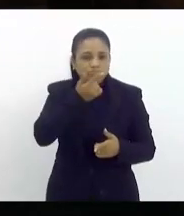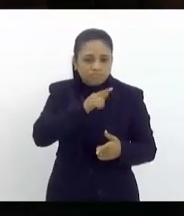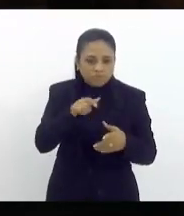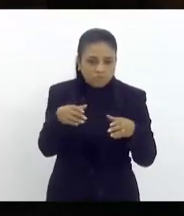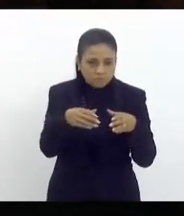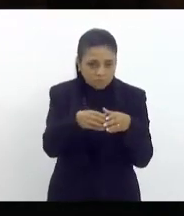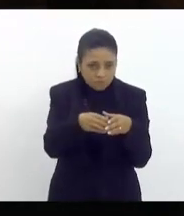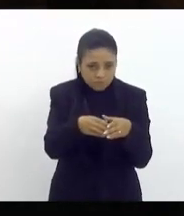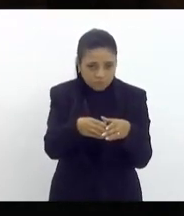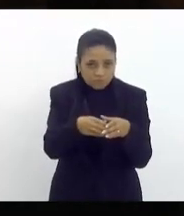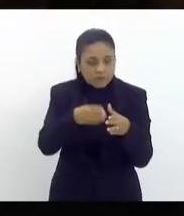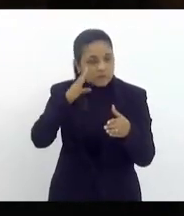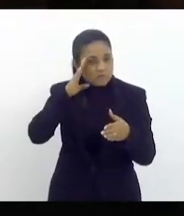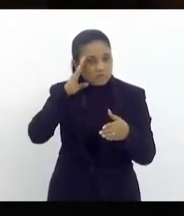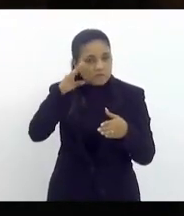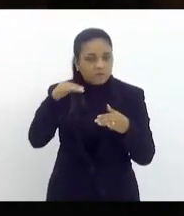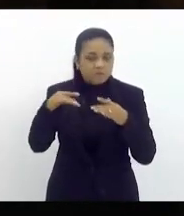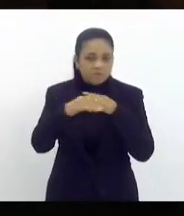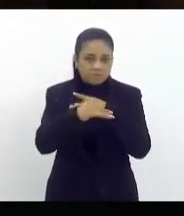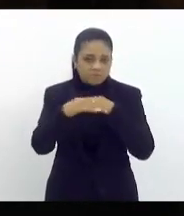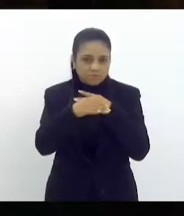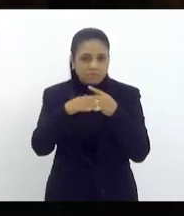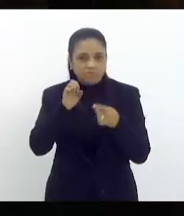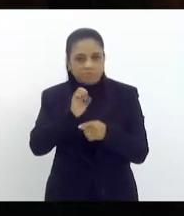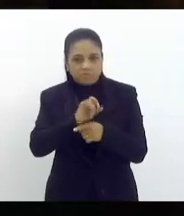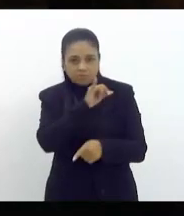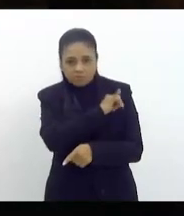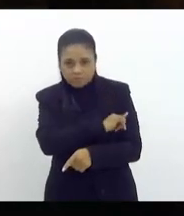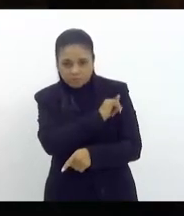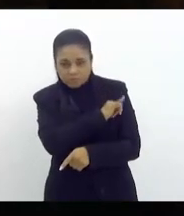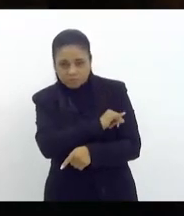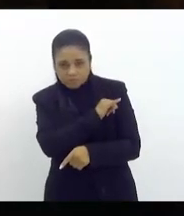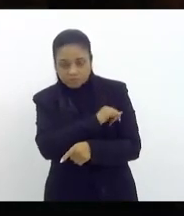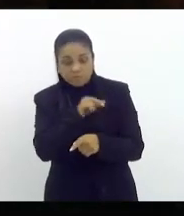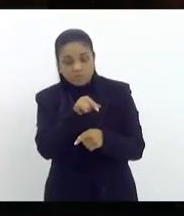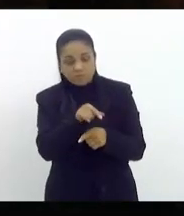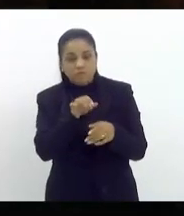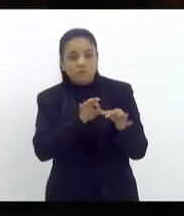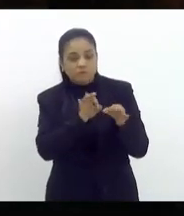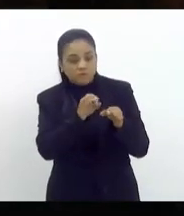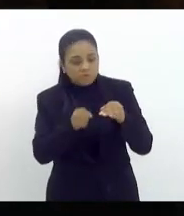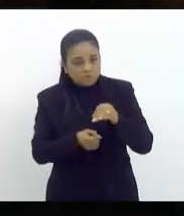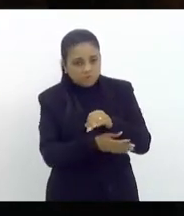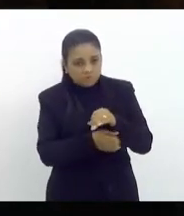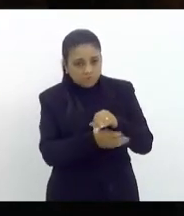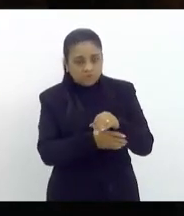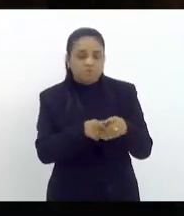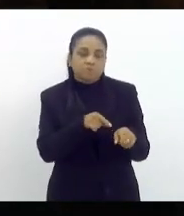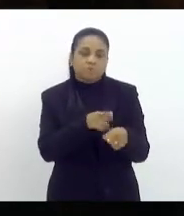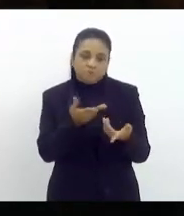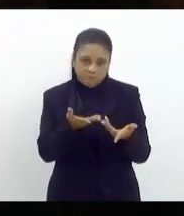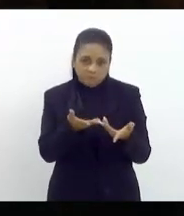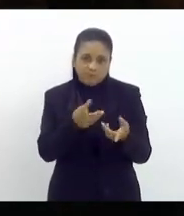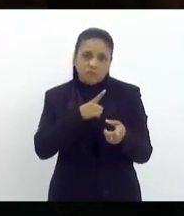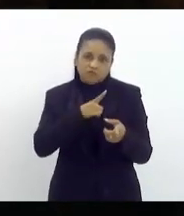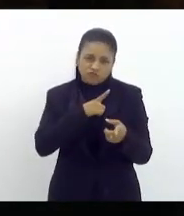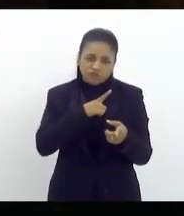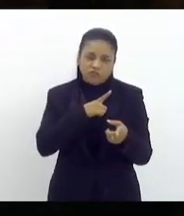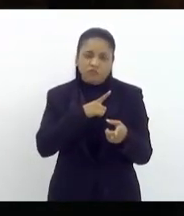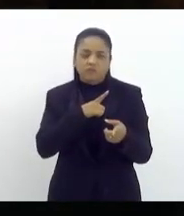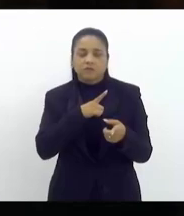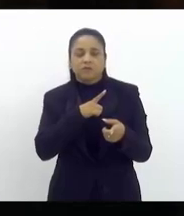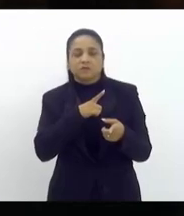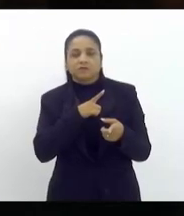aos principais as principais cidades do Rio de Janeiro onde esse programa foi empenhado então a gente tinha ali desde